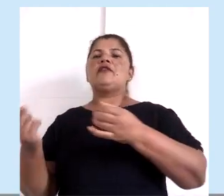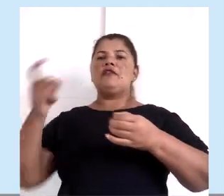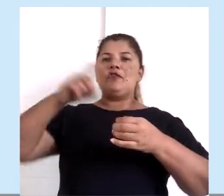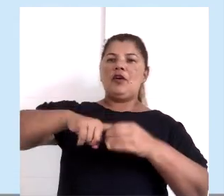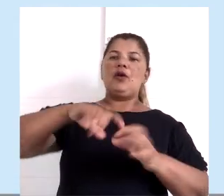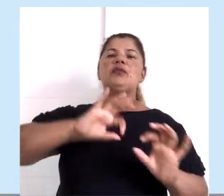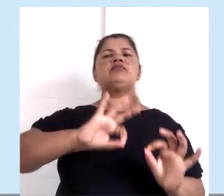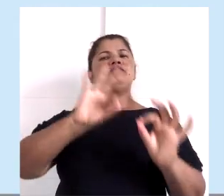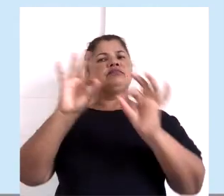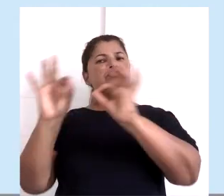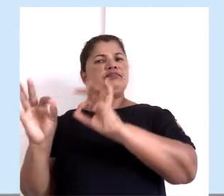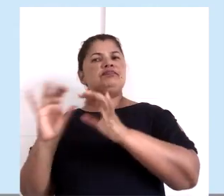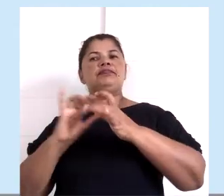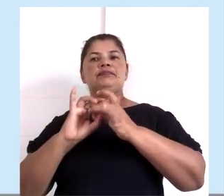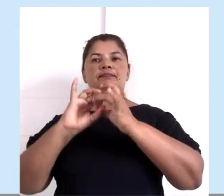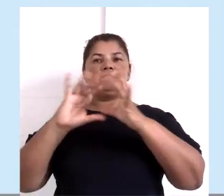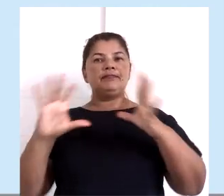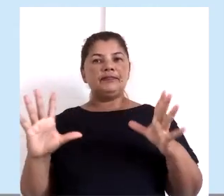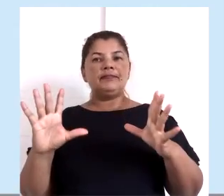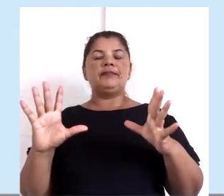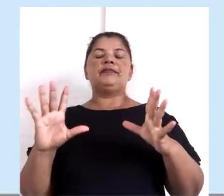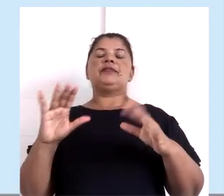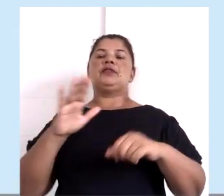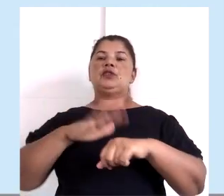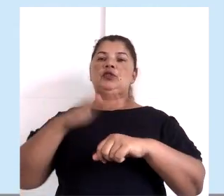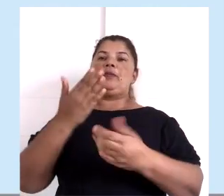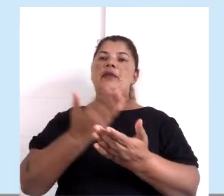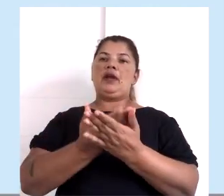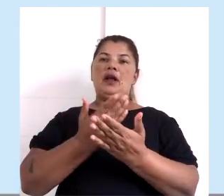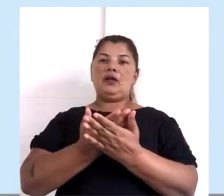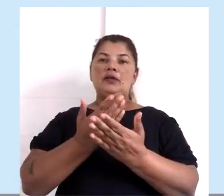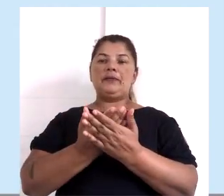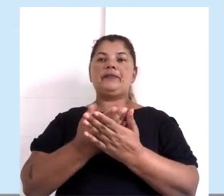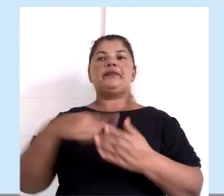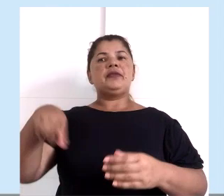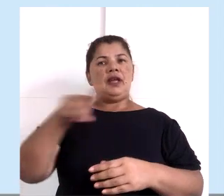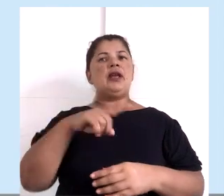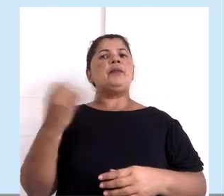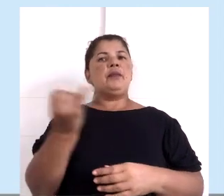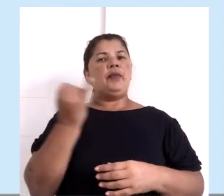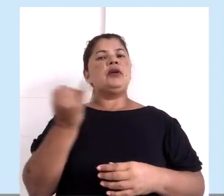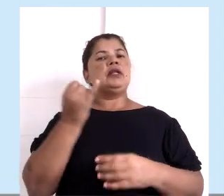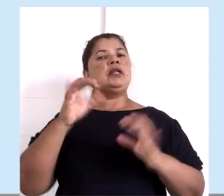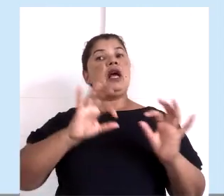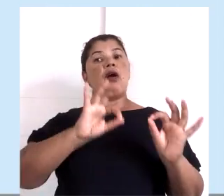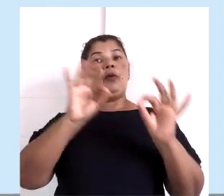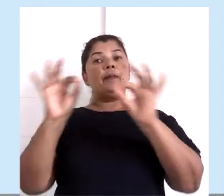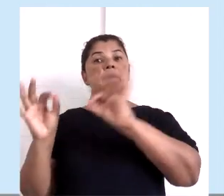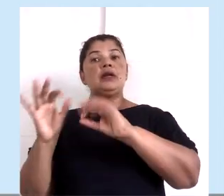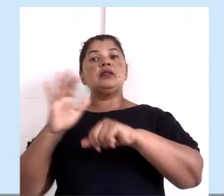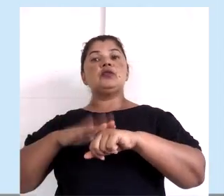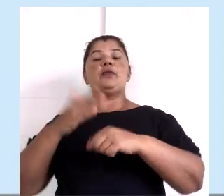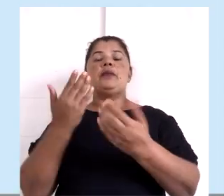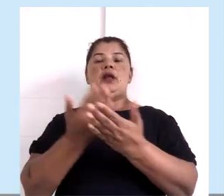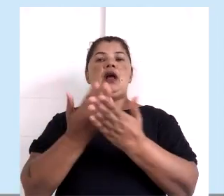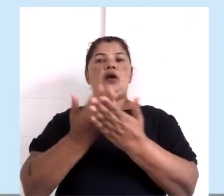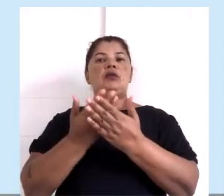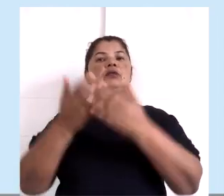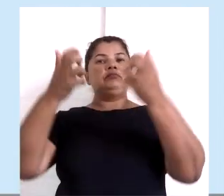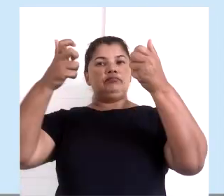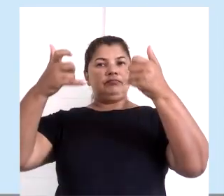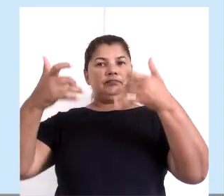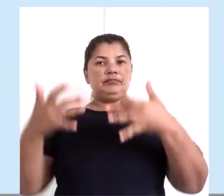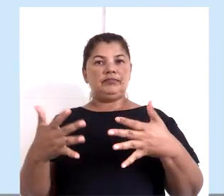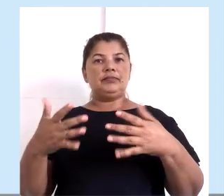você quiser e puder, tá? Sobre essa aula. E é interessante que você acompanhe a aula sobre essas formas que a gente acabou de